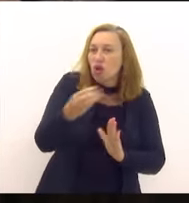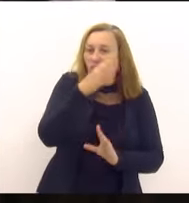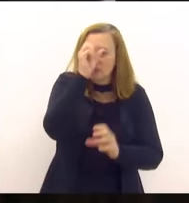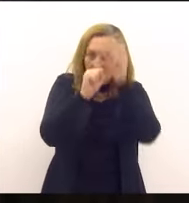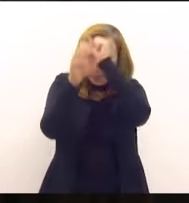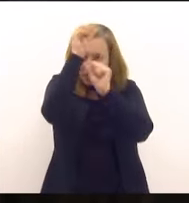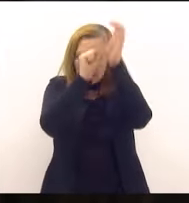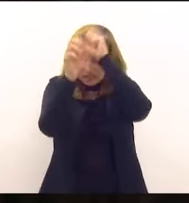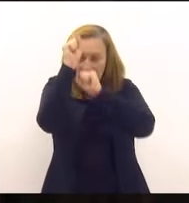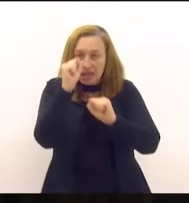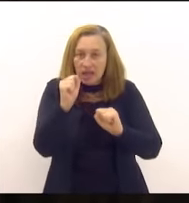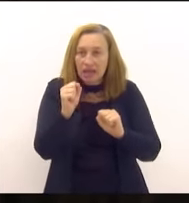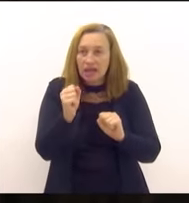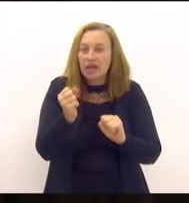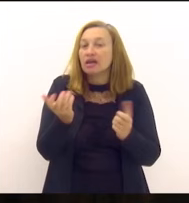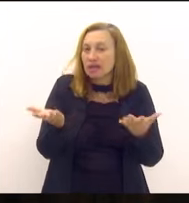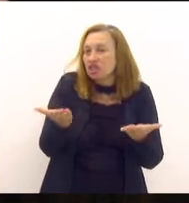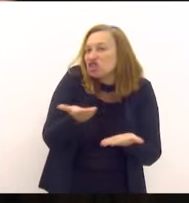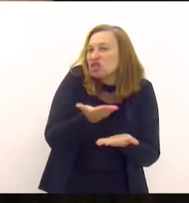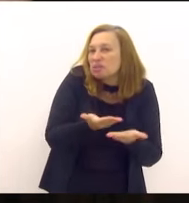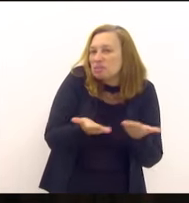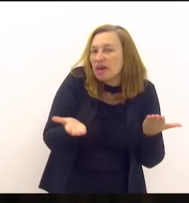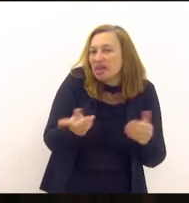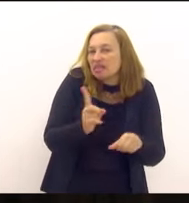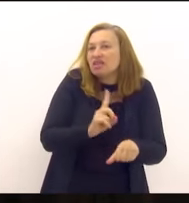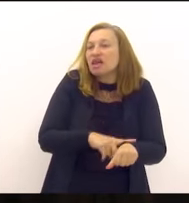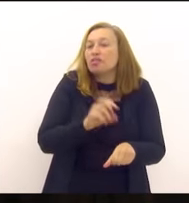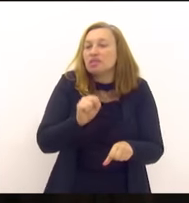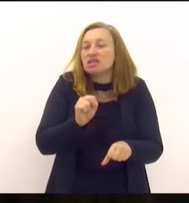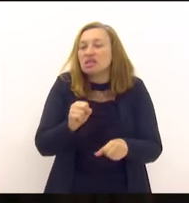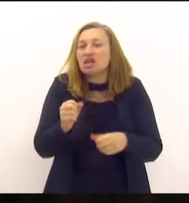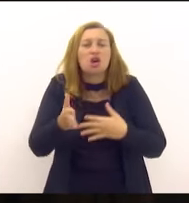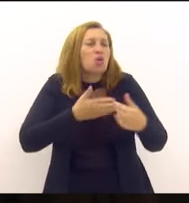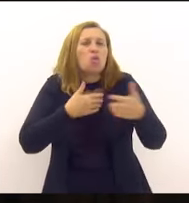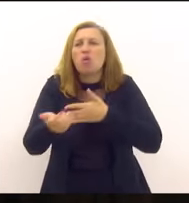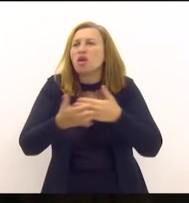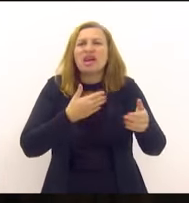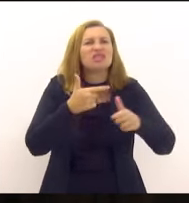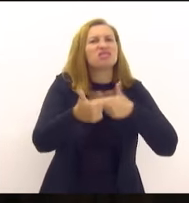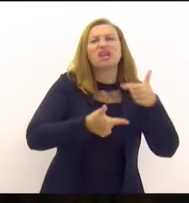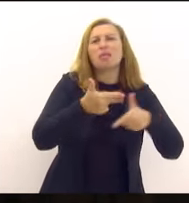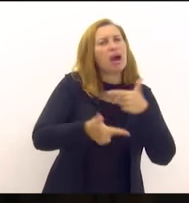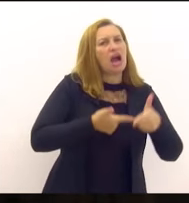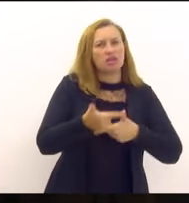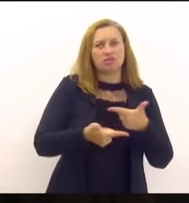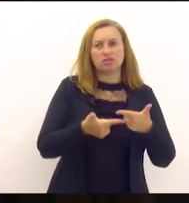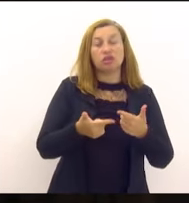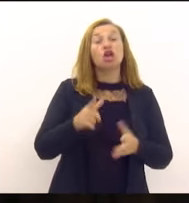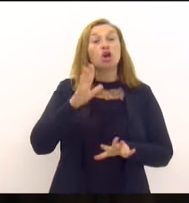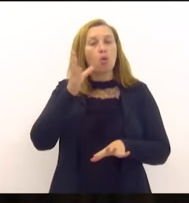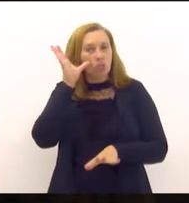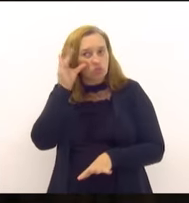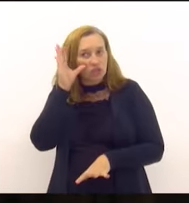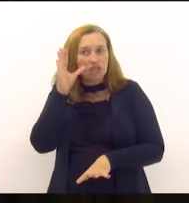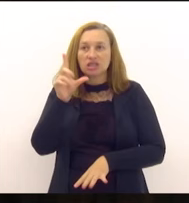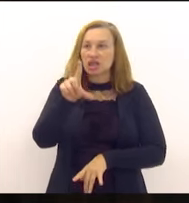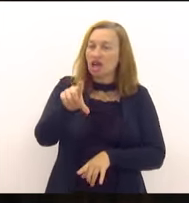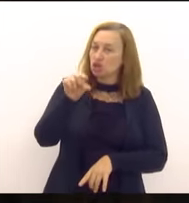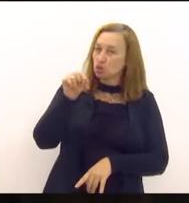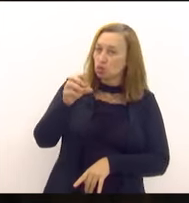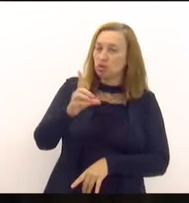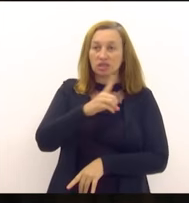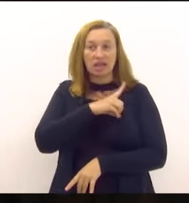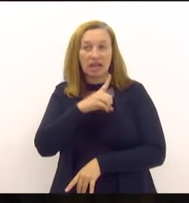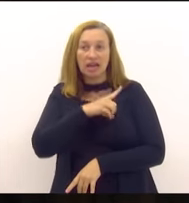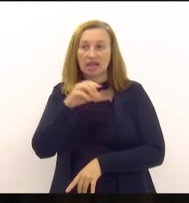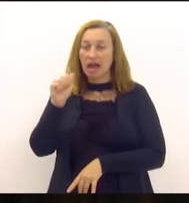lapso temporal. Serve para a polícia militar, para qualquer meio que a gente faça. E eu acho muito interessante a escolha do delegado